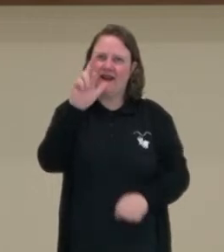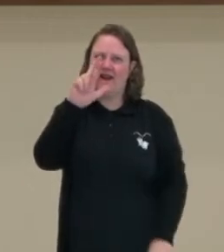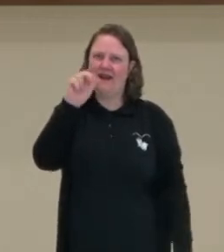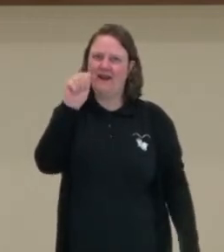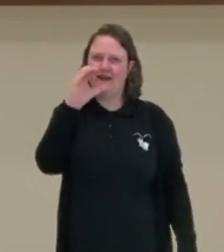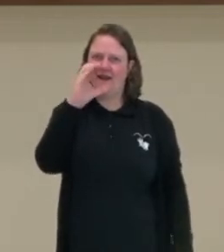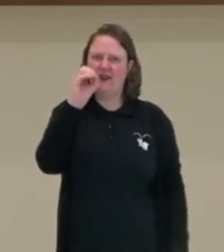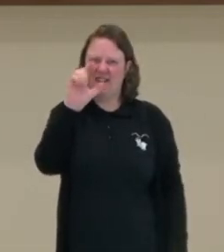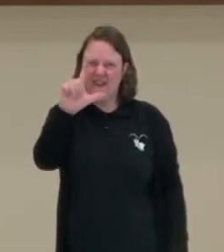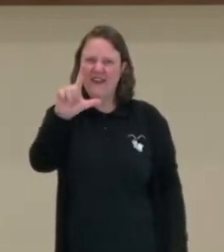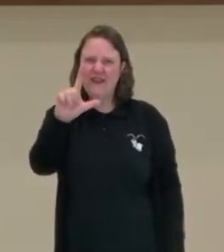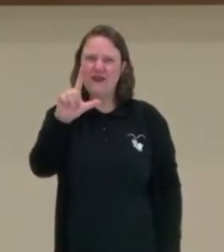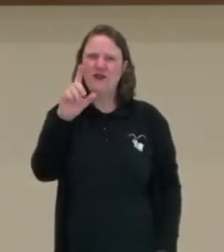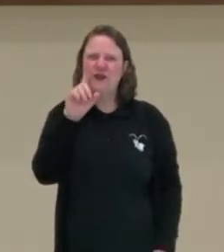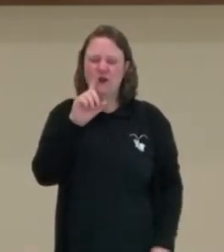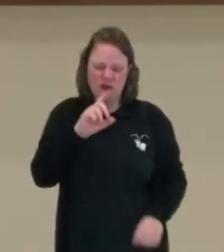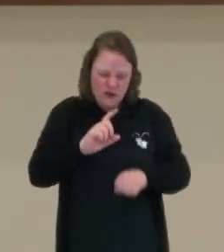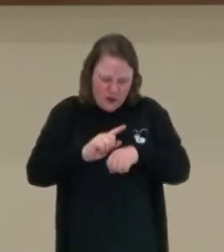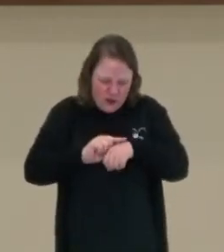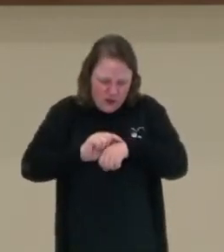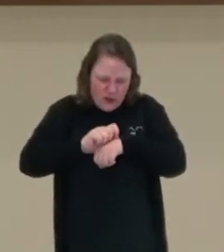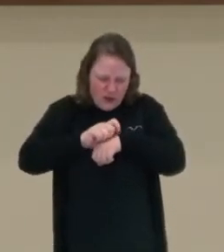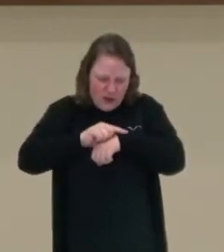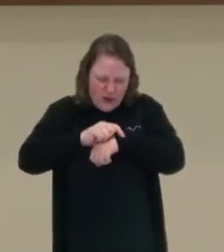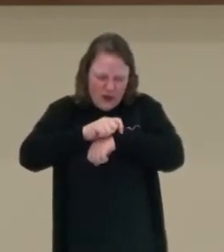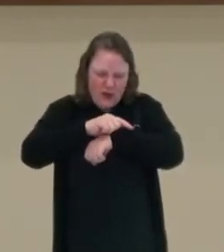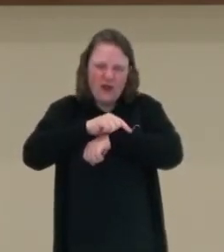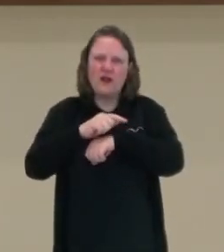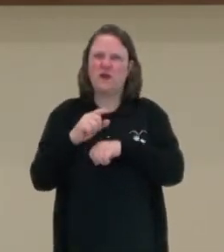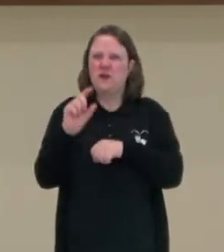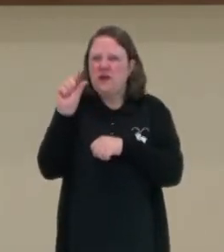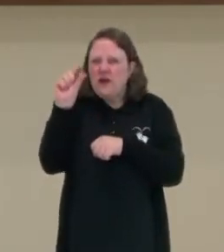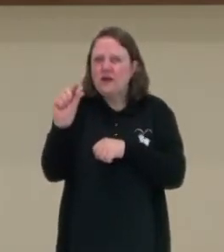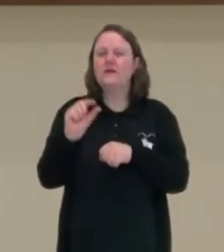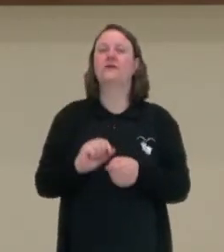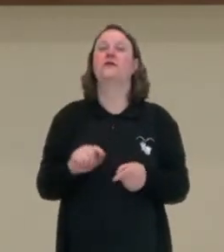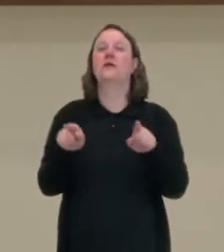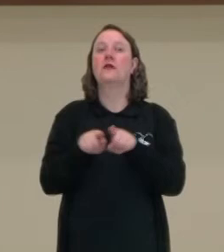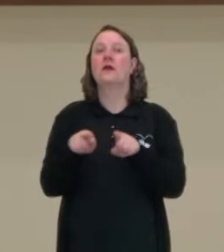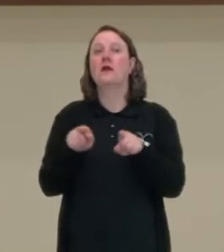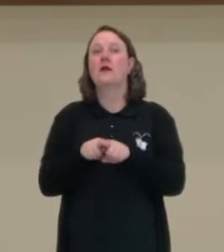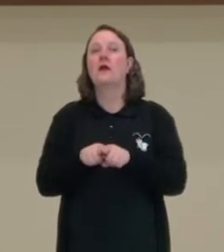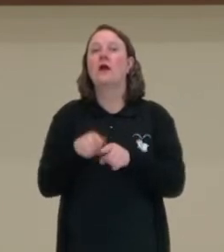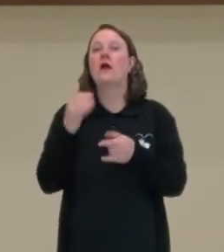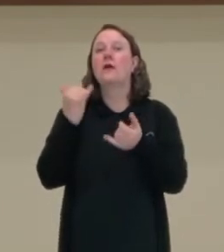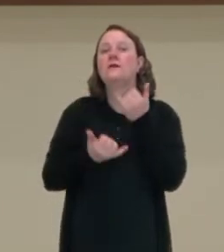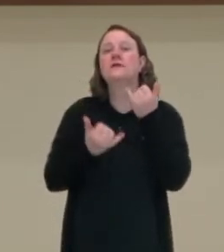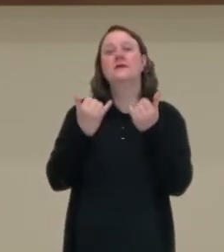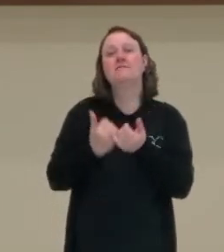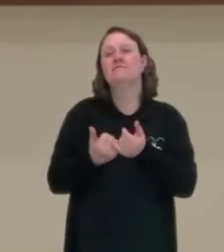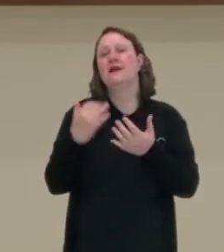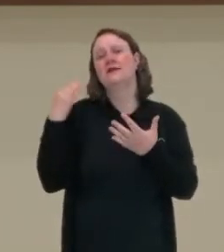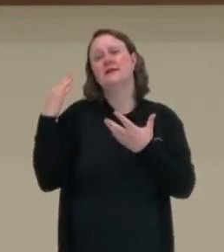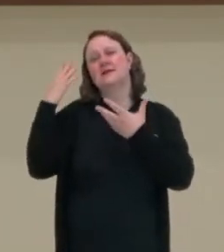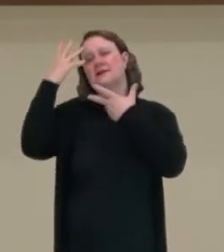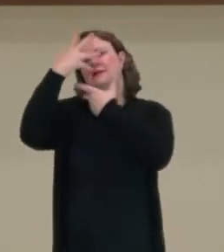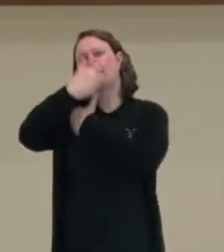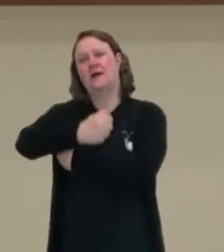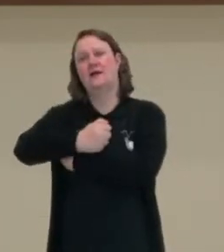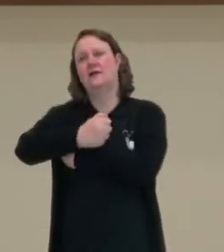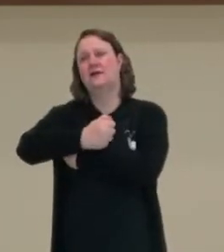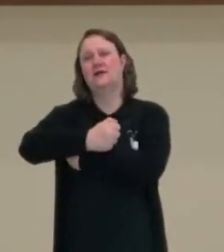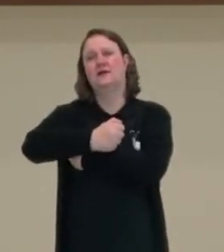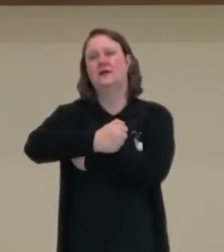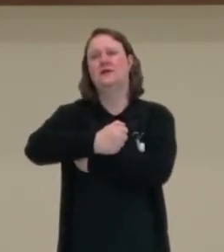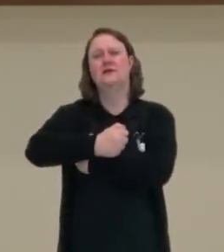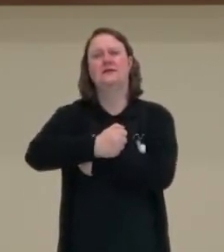meio ambiente, não é maravilhoso saber que nós temos algo tão belo que nos dá a vida que é o